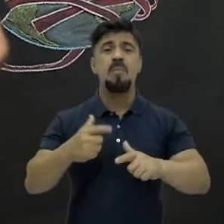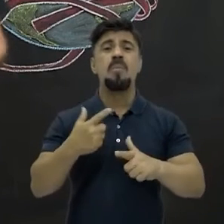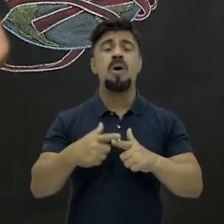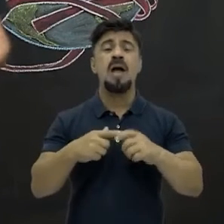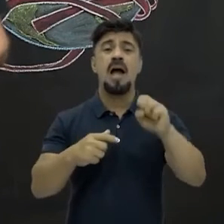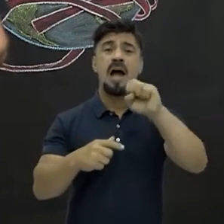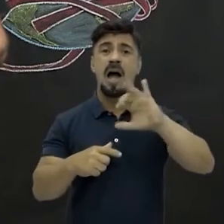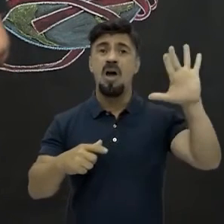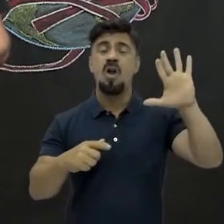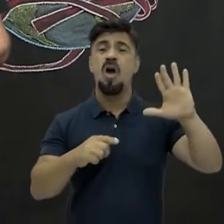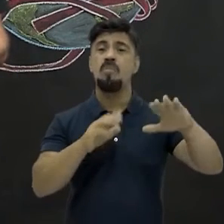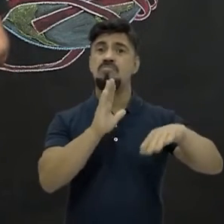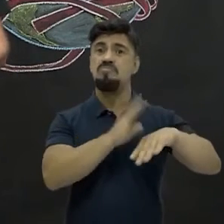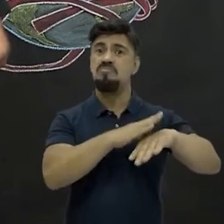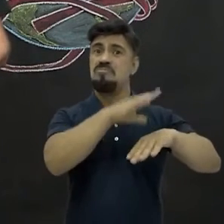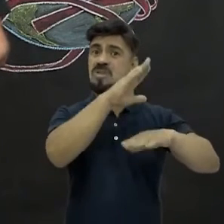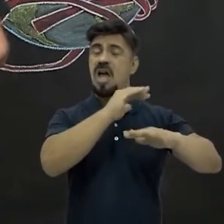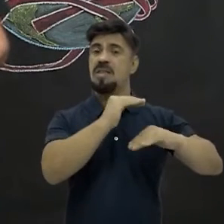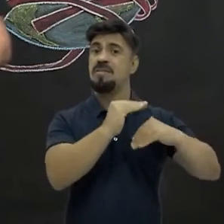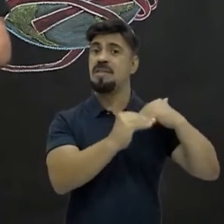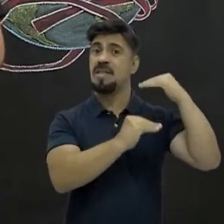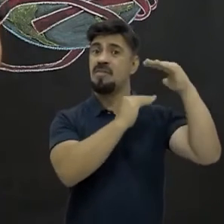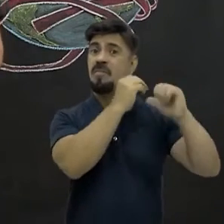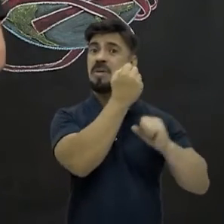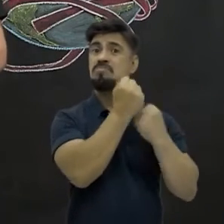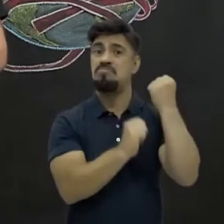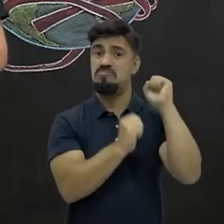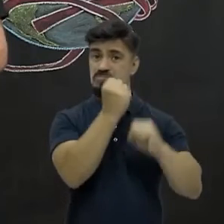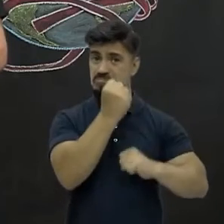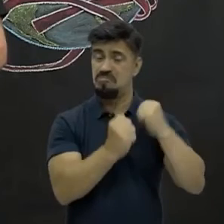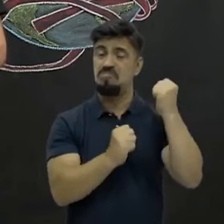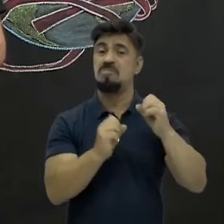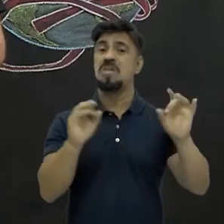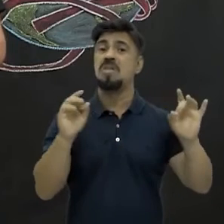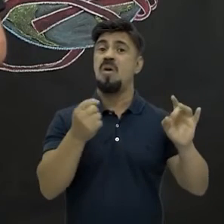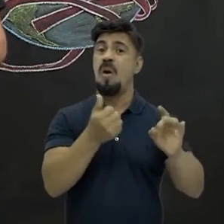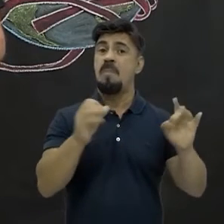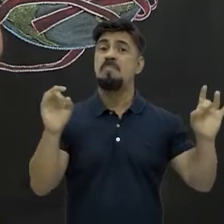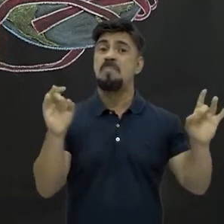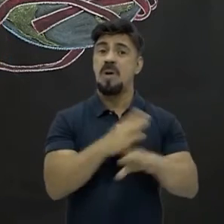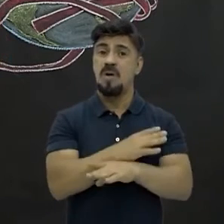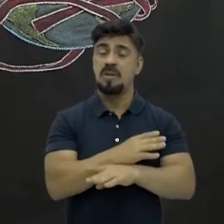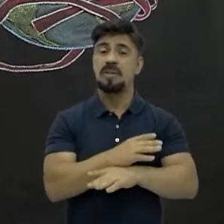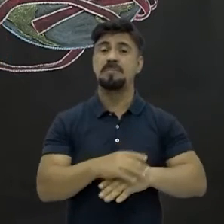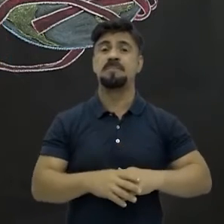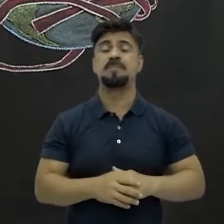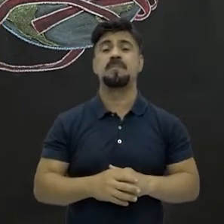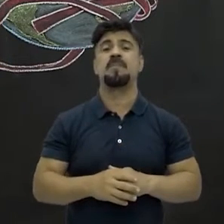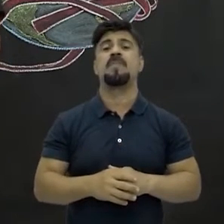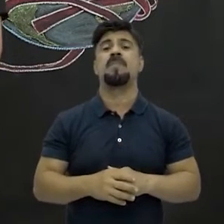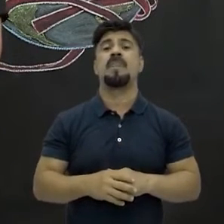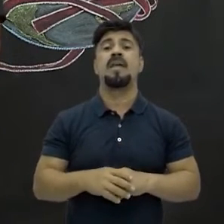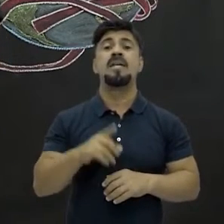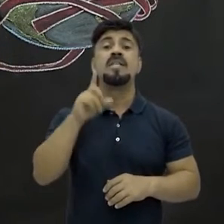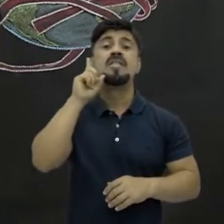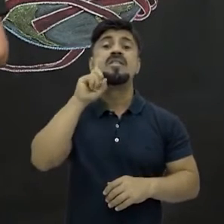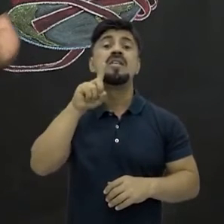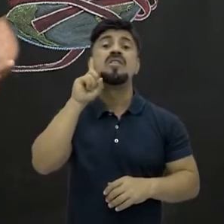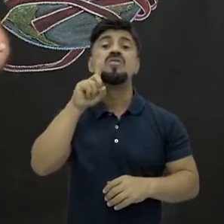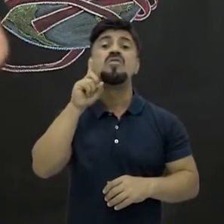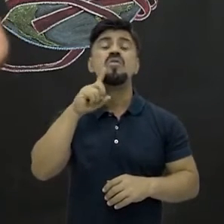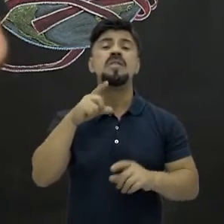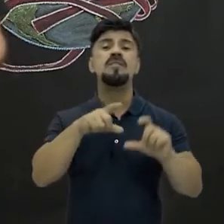já estava desenvolvendo aí a sua indústria, já estava praticamente pronta. Só que os Estados Unidos criou uma teia